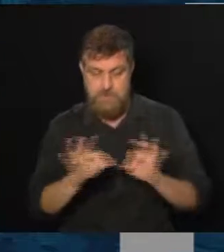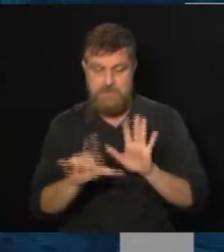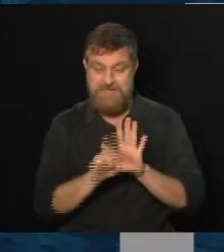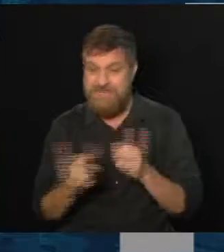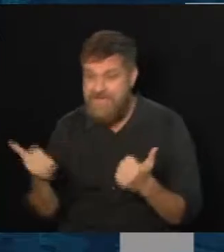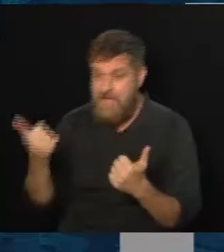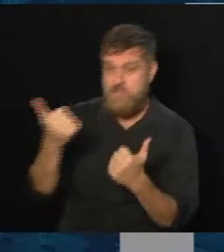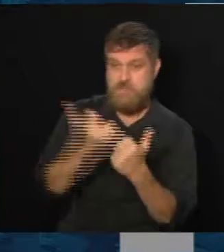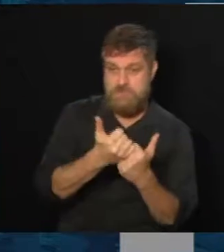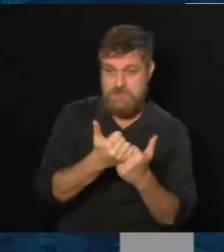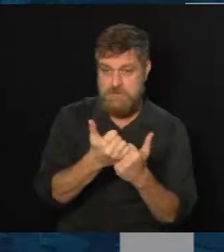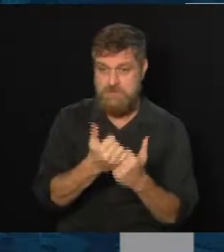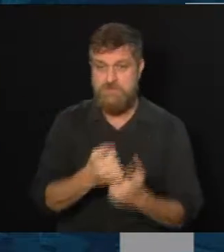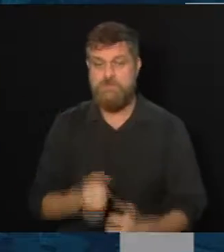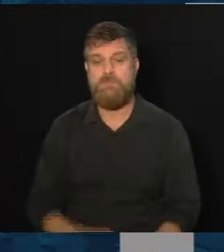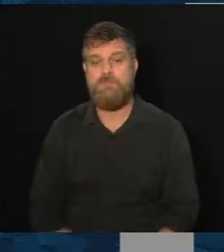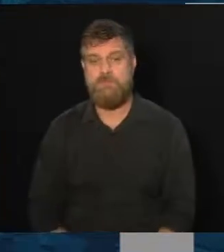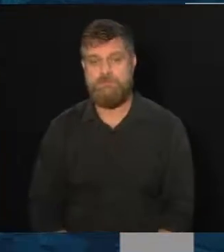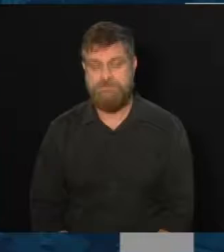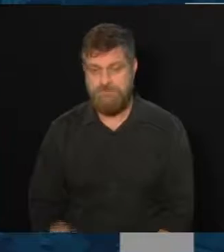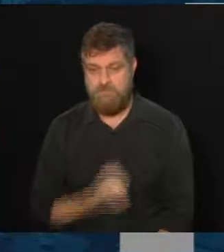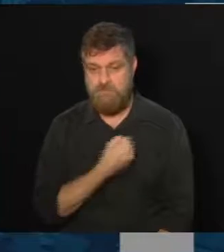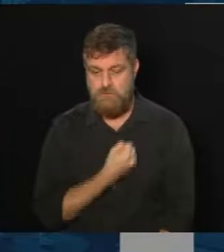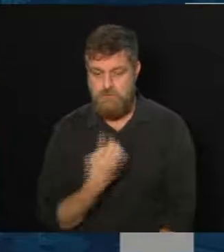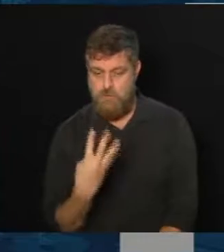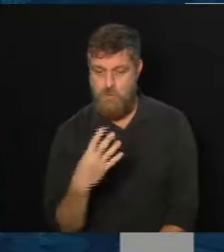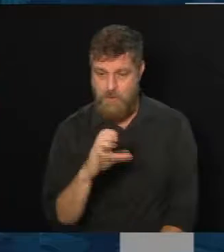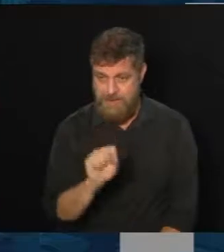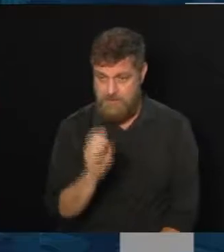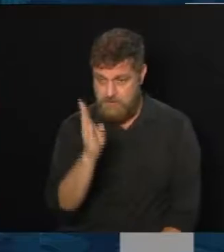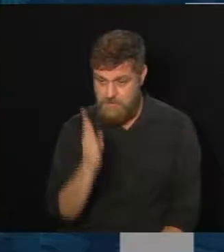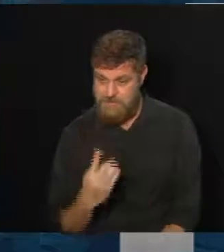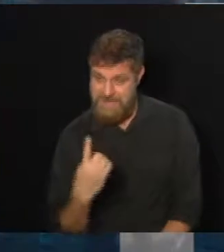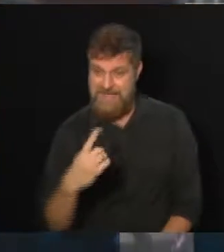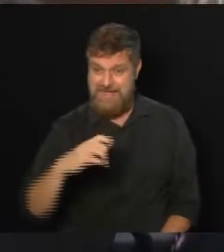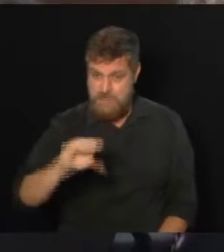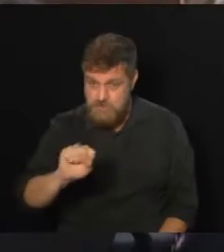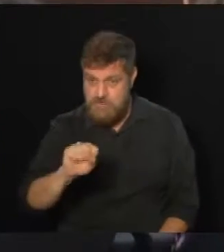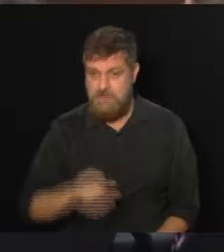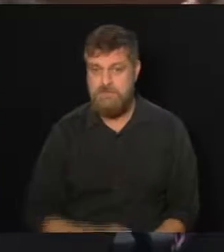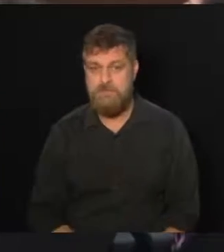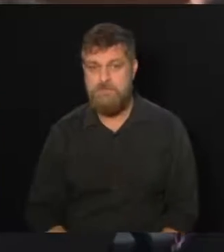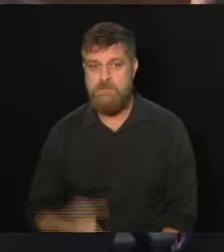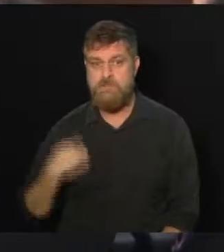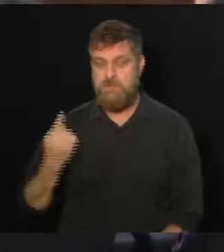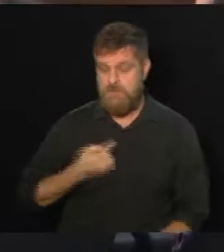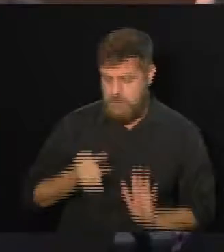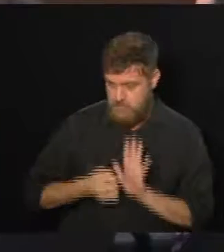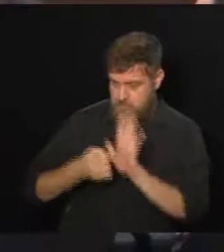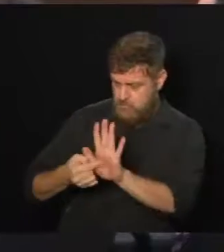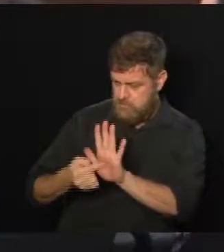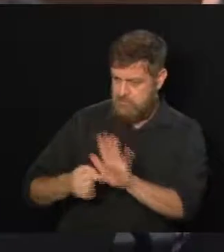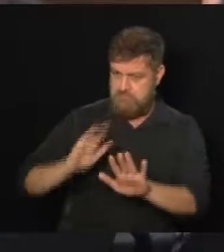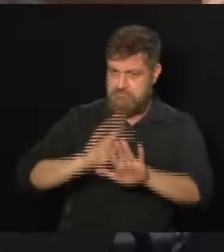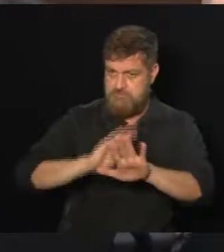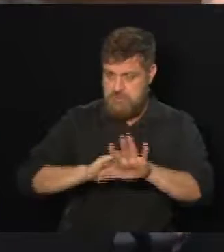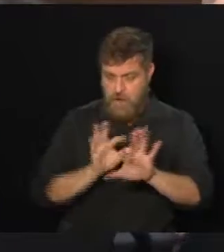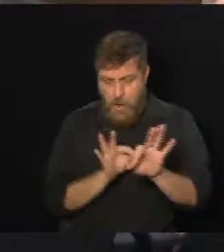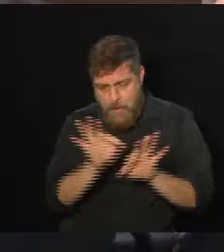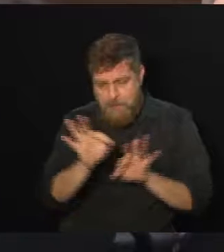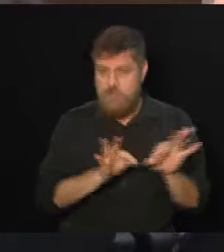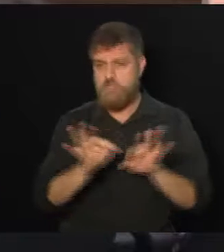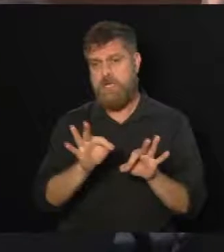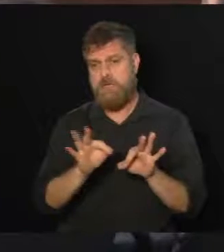substitutivo total do Projeto de Lei Complementar 48 de 2018. Nós apresentamos esse projeto